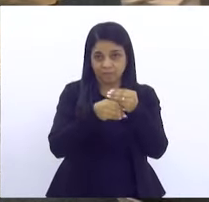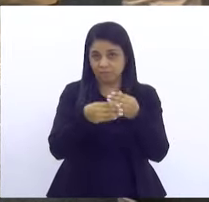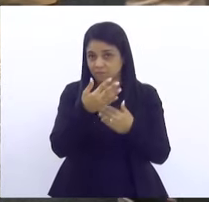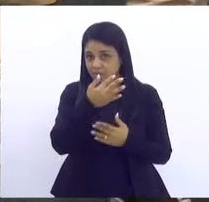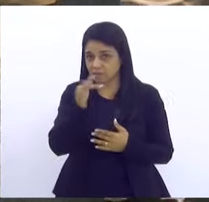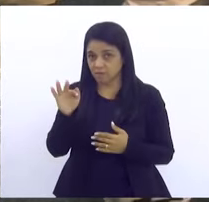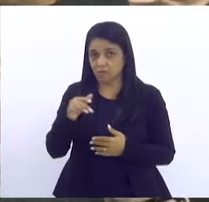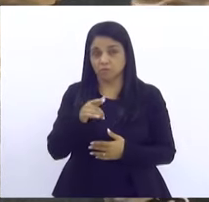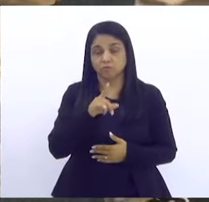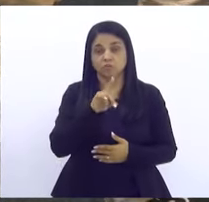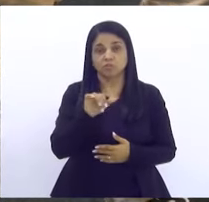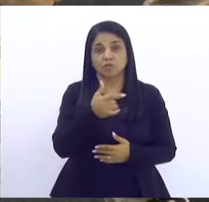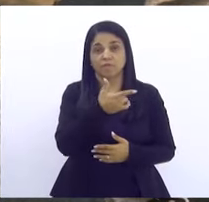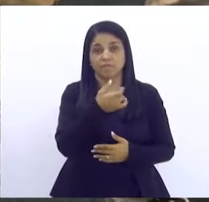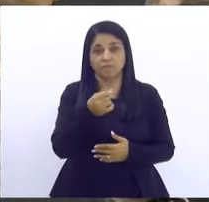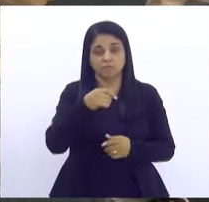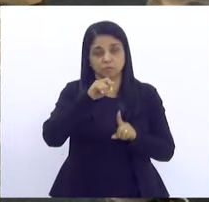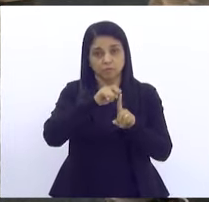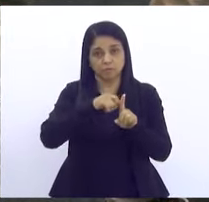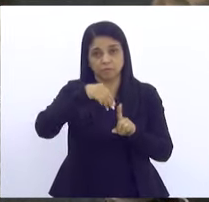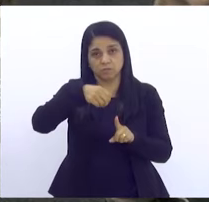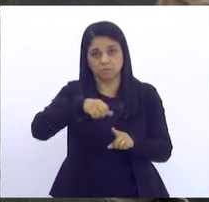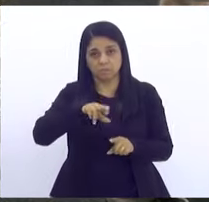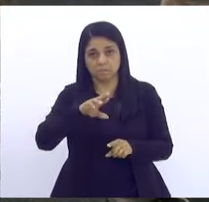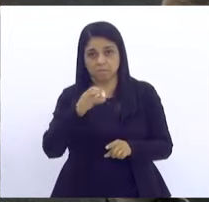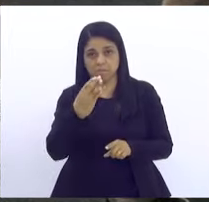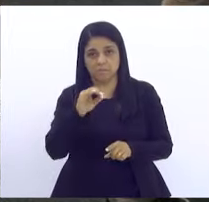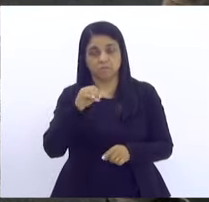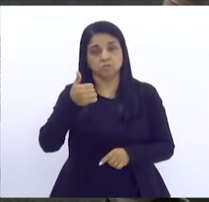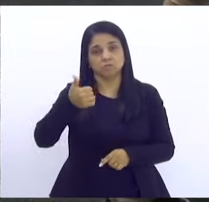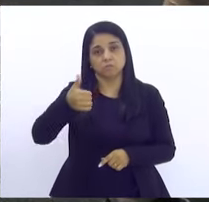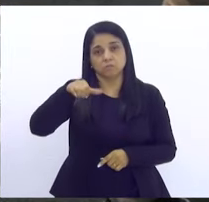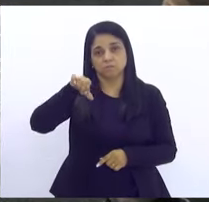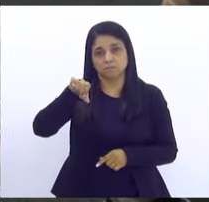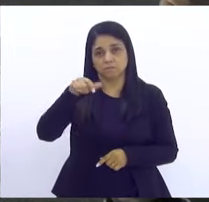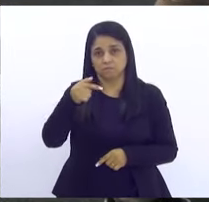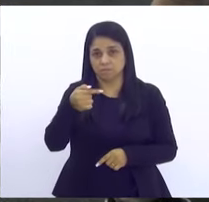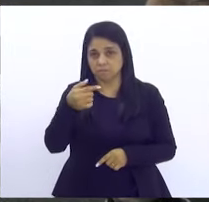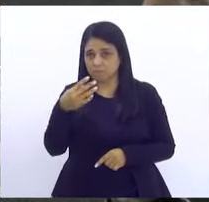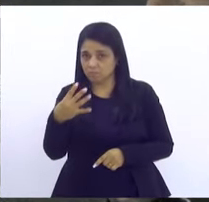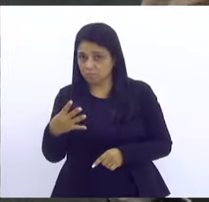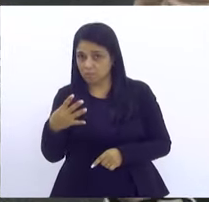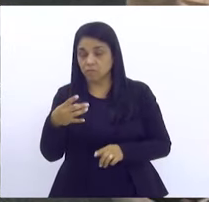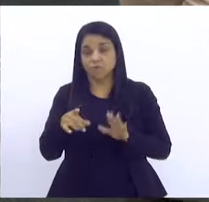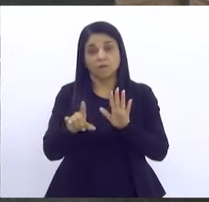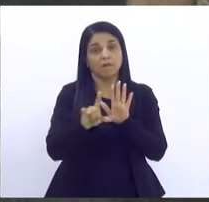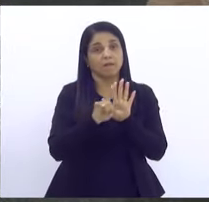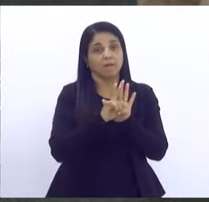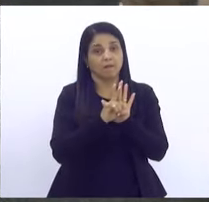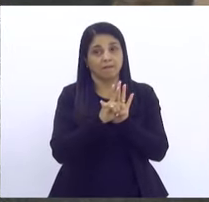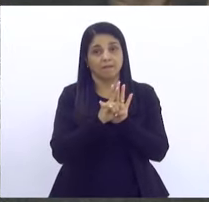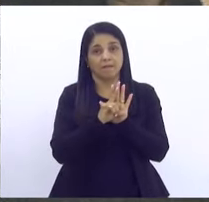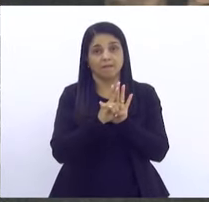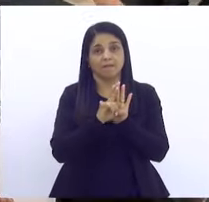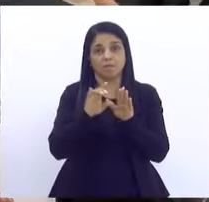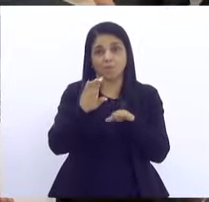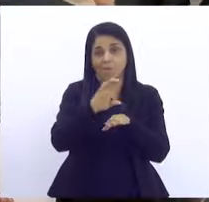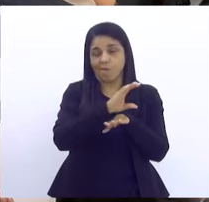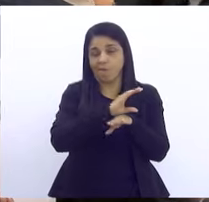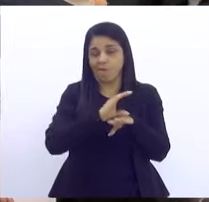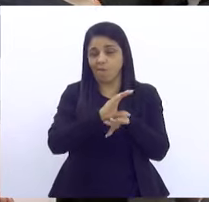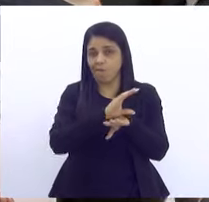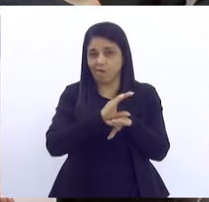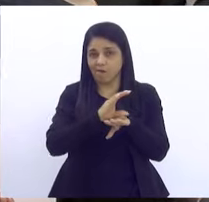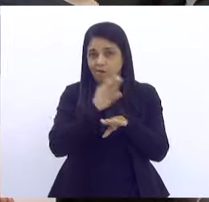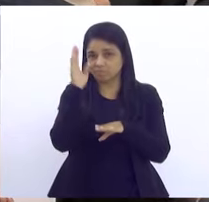de 20 de março de 1974, foi a lei que o Congresso